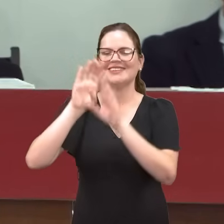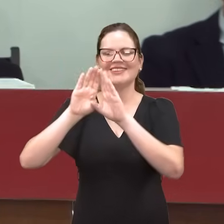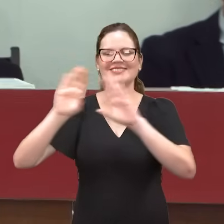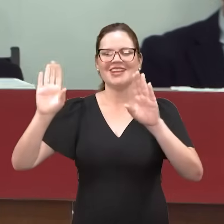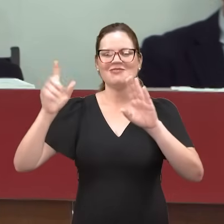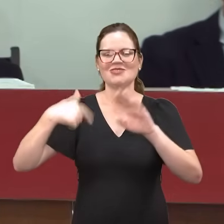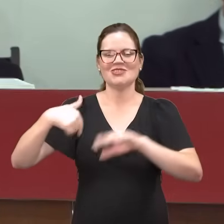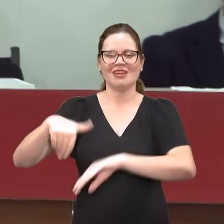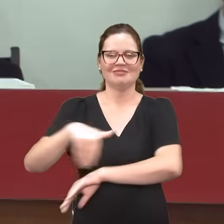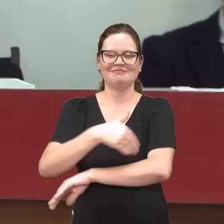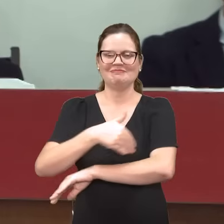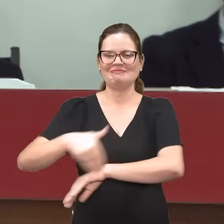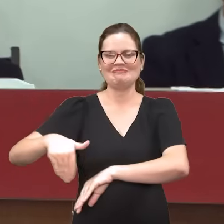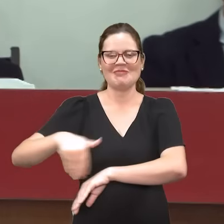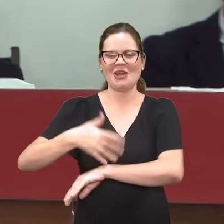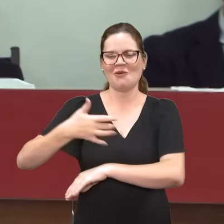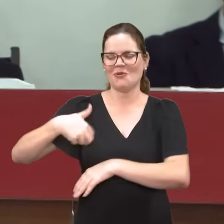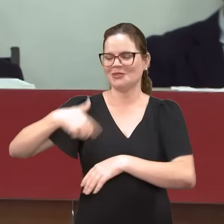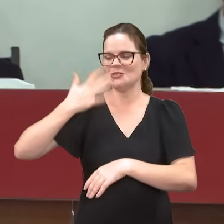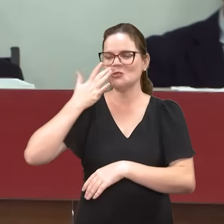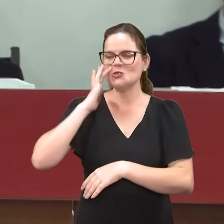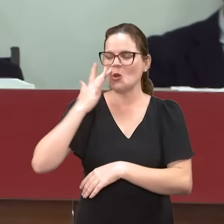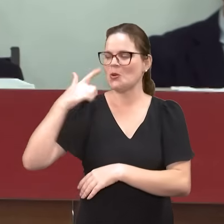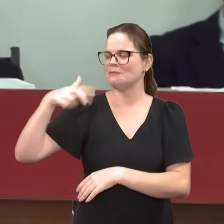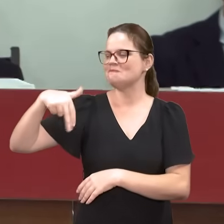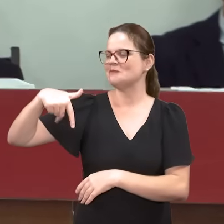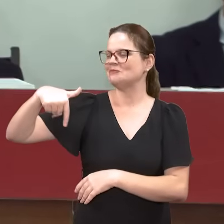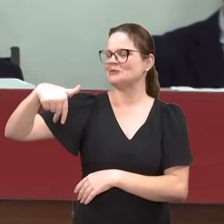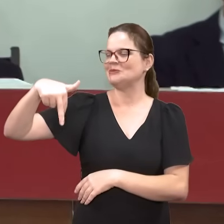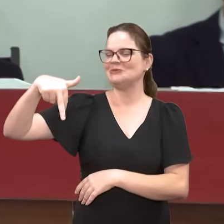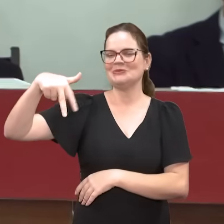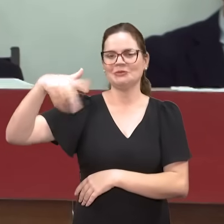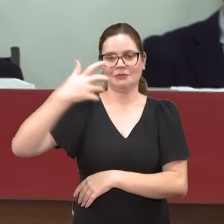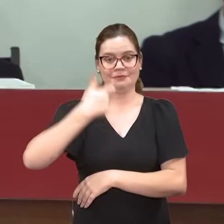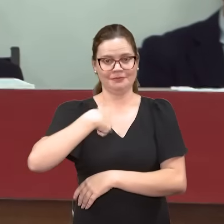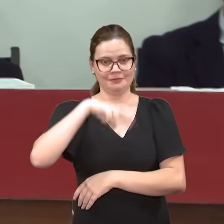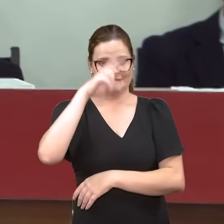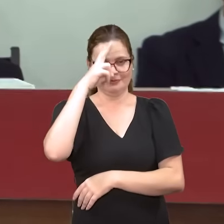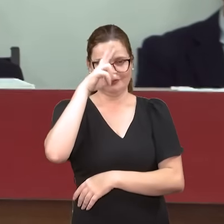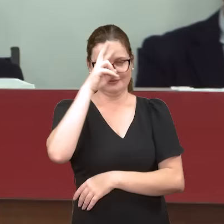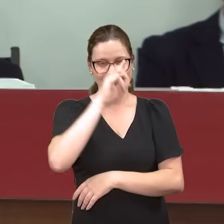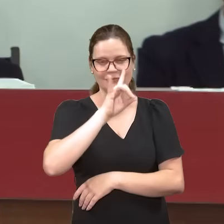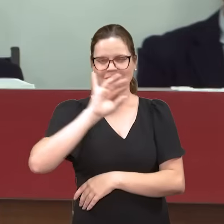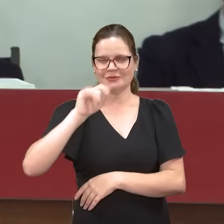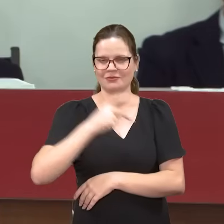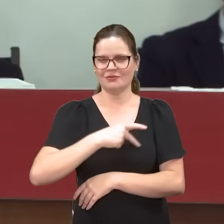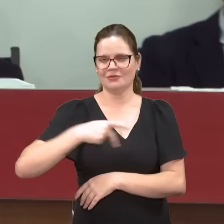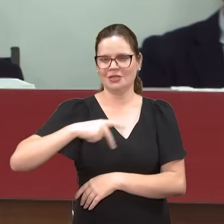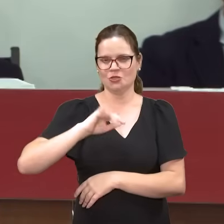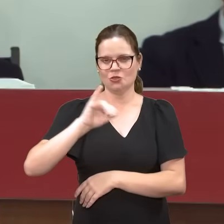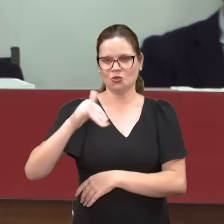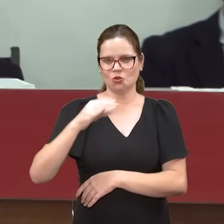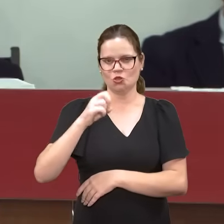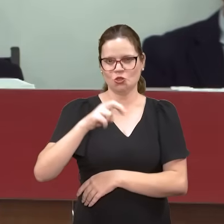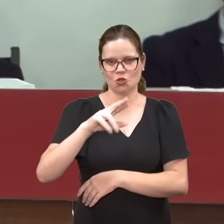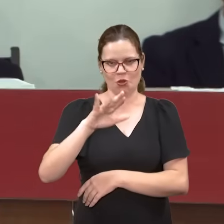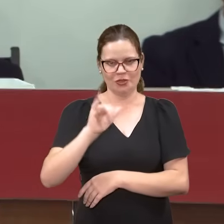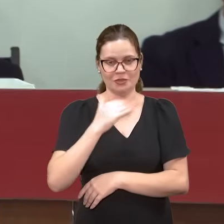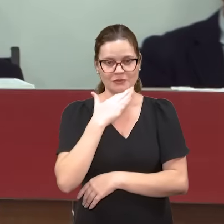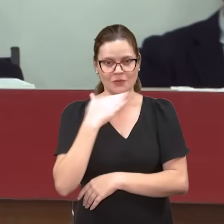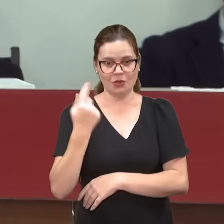passos celestiais. Eu me lembro quando o pastor Jonas morreu, nós estávamos no Manaim do Espírito